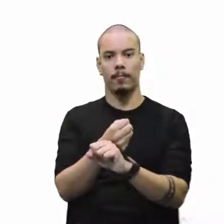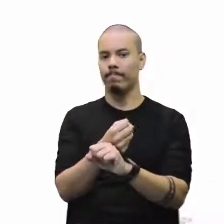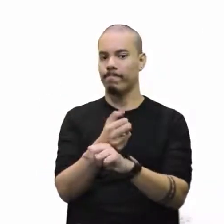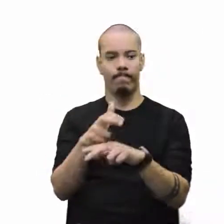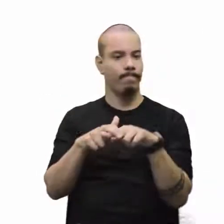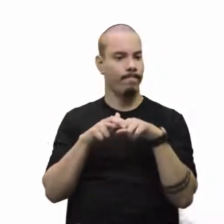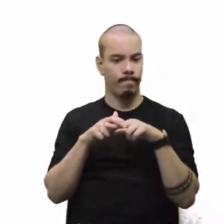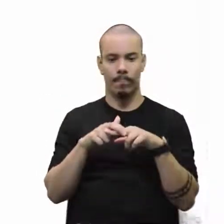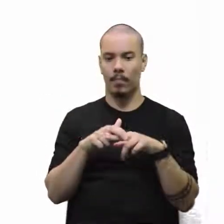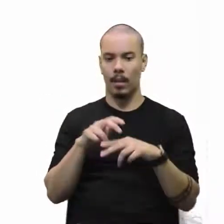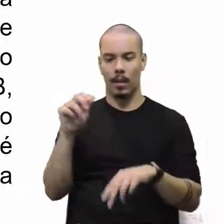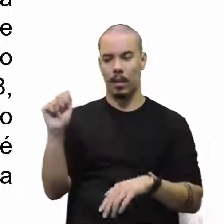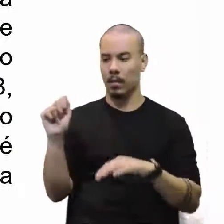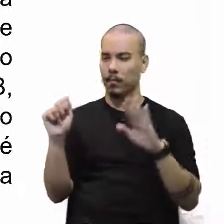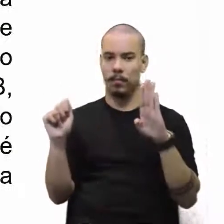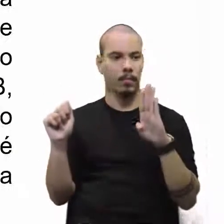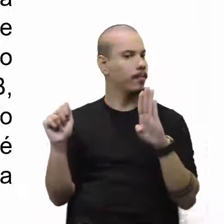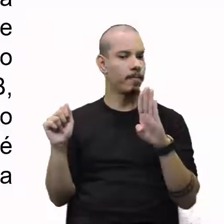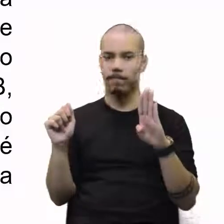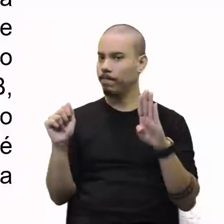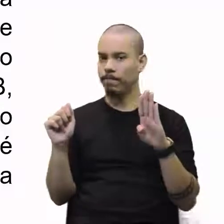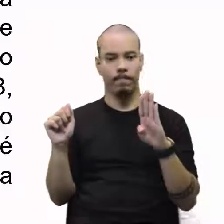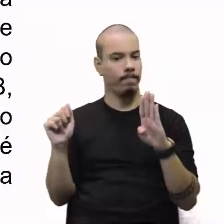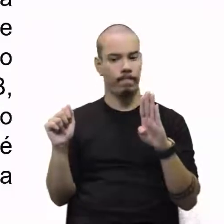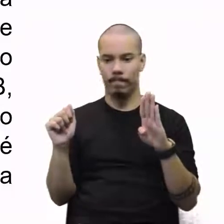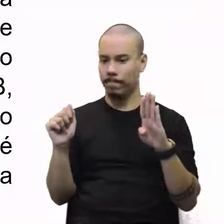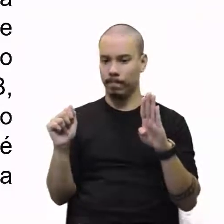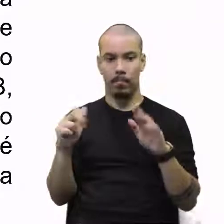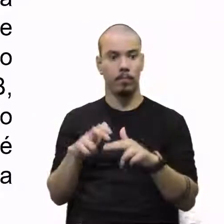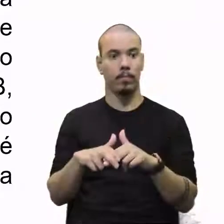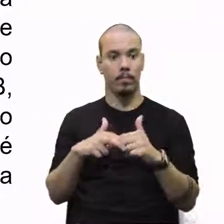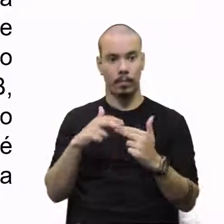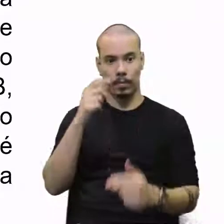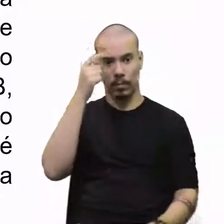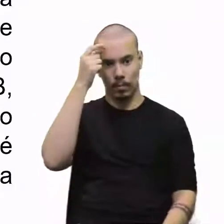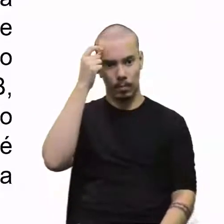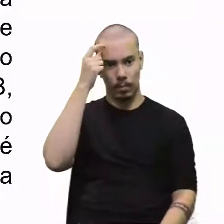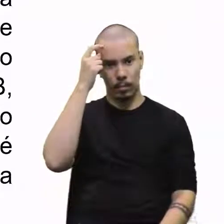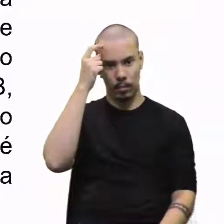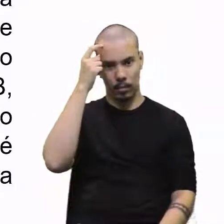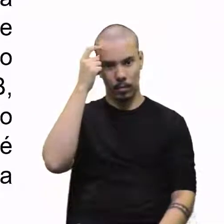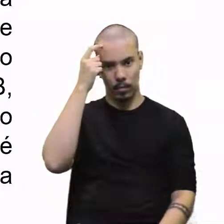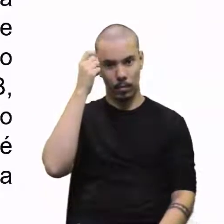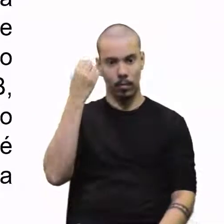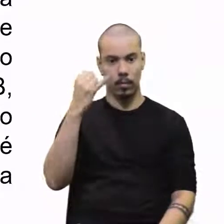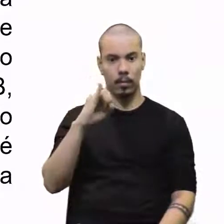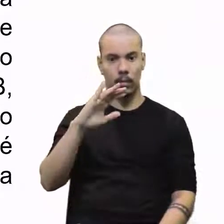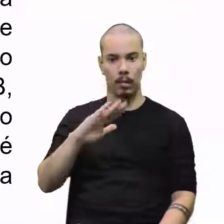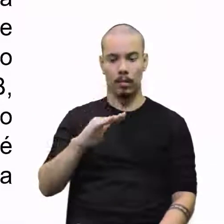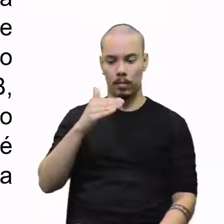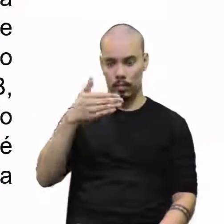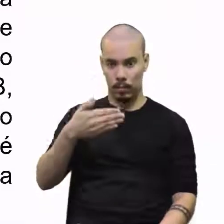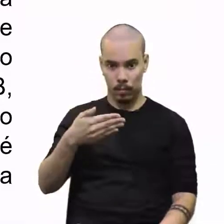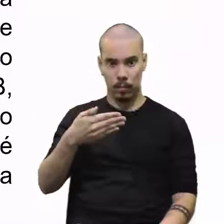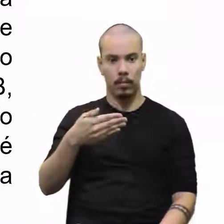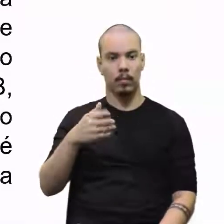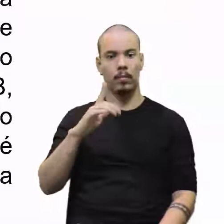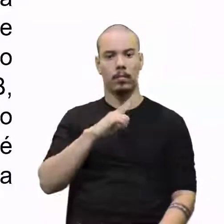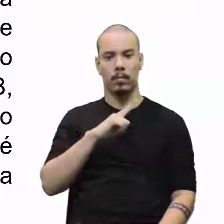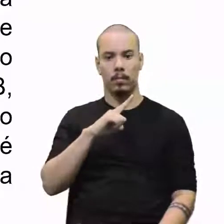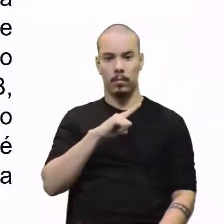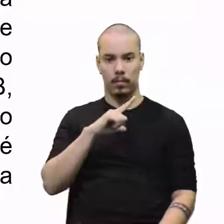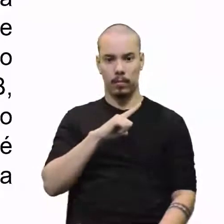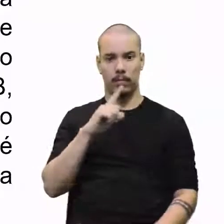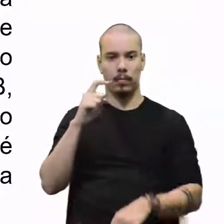estar indo de A para B quando estiver armado. Então, o que acontece? Quando a plaqueta está em pé, como no momento em que está armada, quando